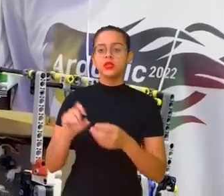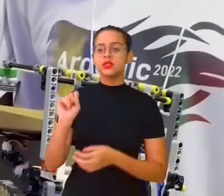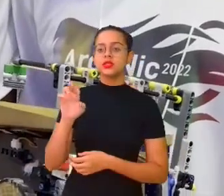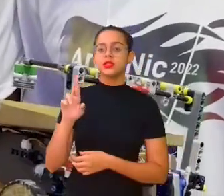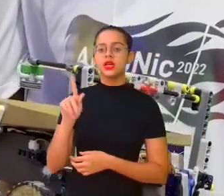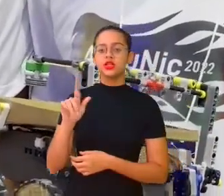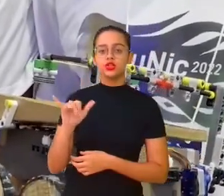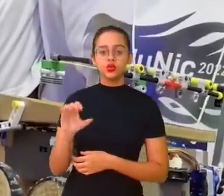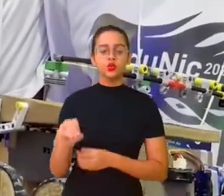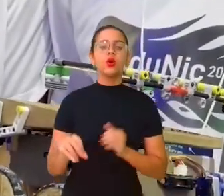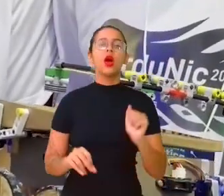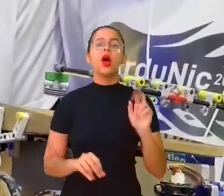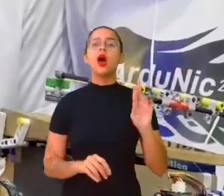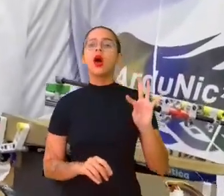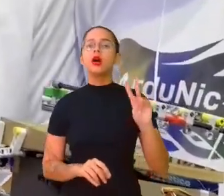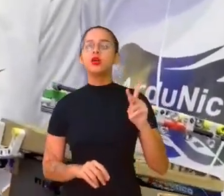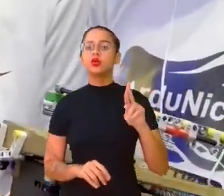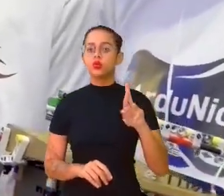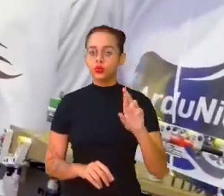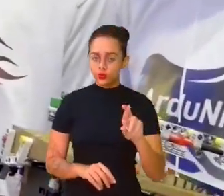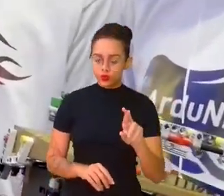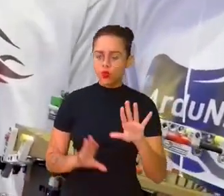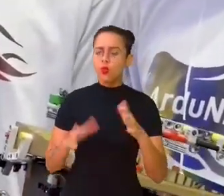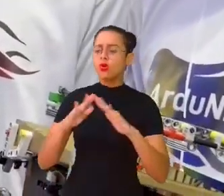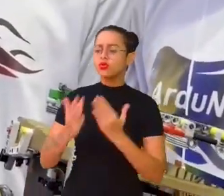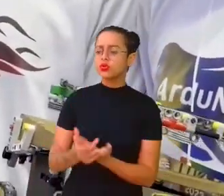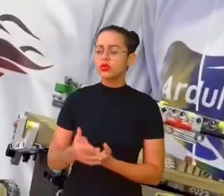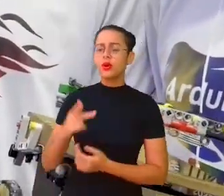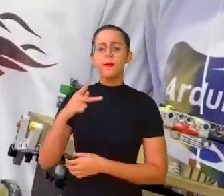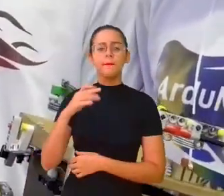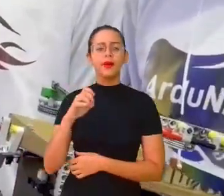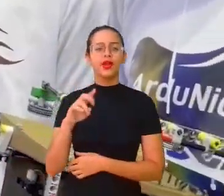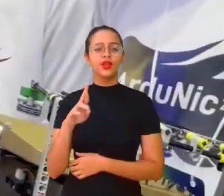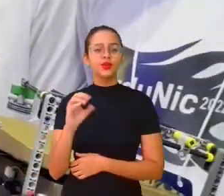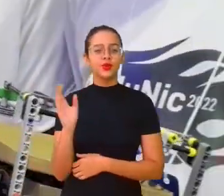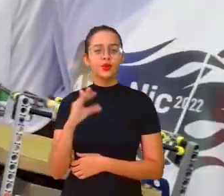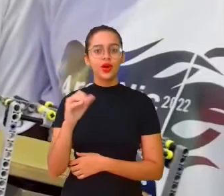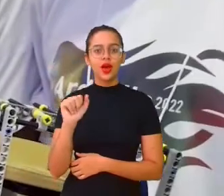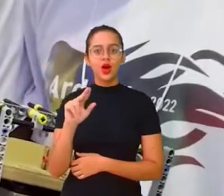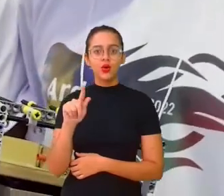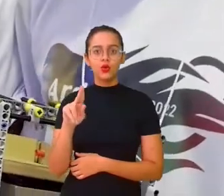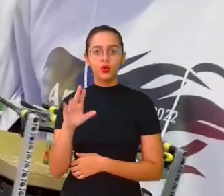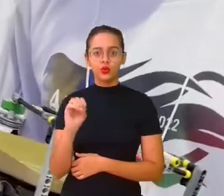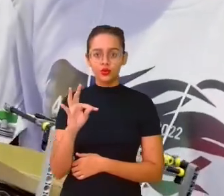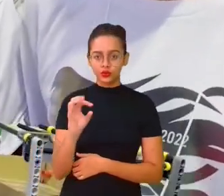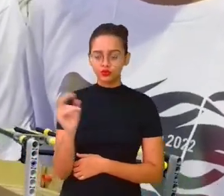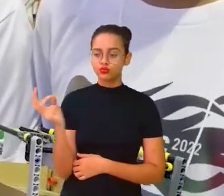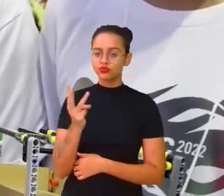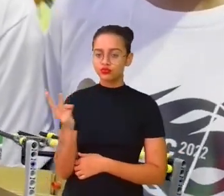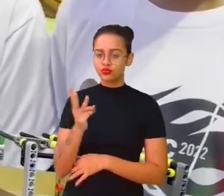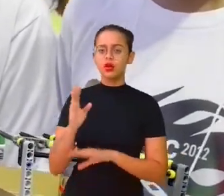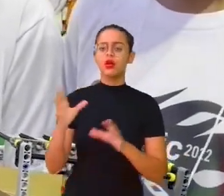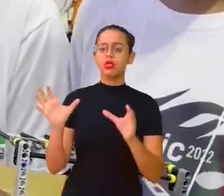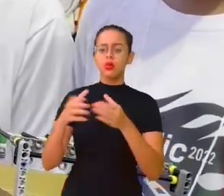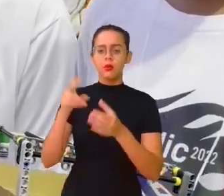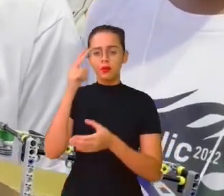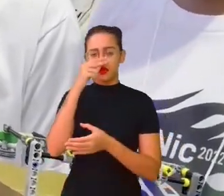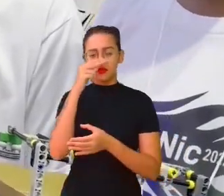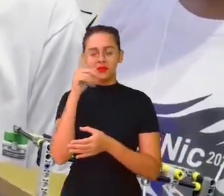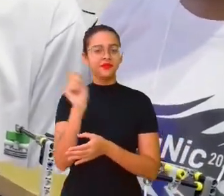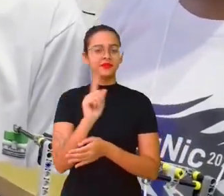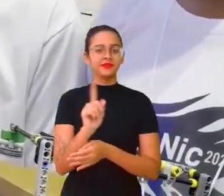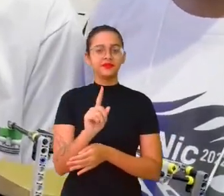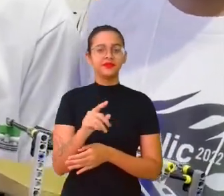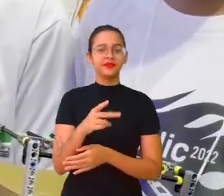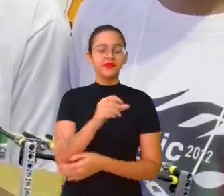Arthur. E qual é a escola que vocês estão? É Pedro Augusto. Pedro Augusto. Pedro Augusto. E a turma é a mesma? Não. Qual é